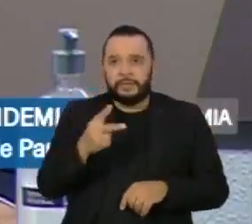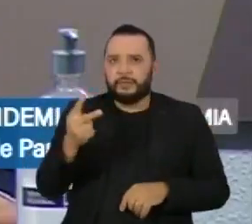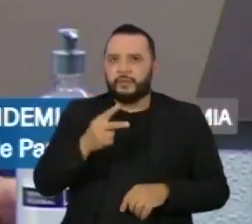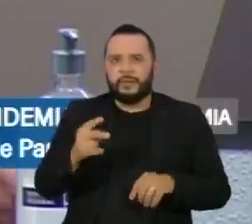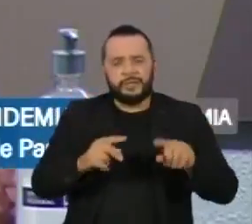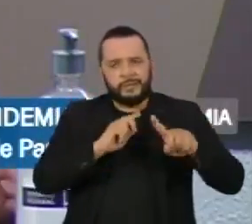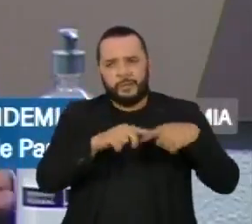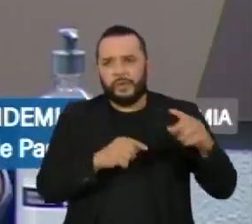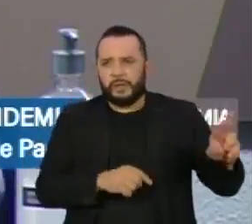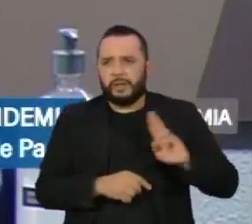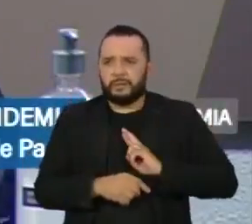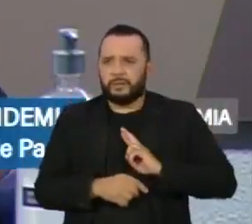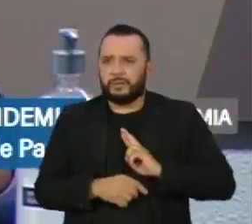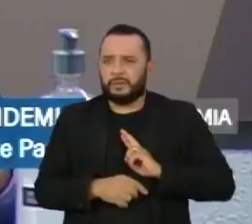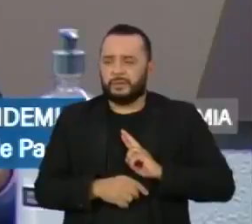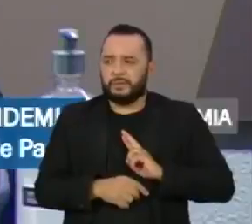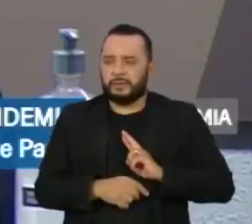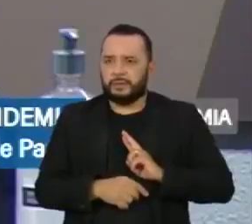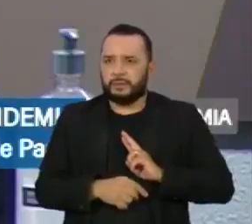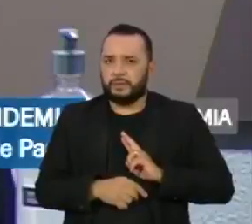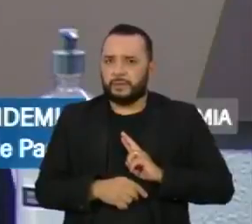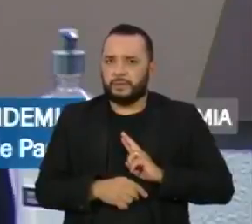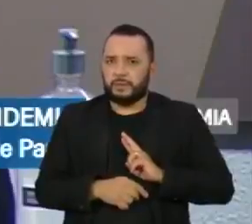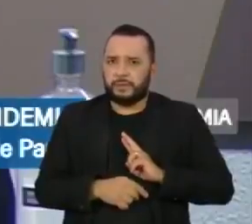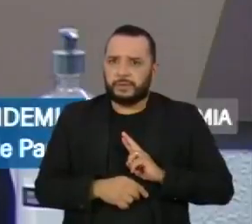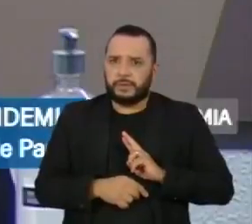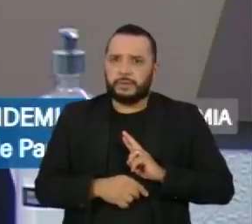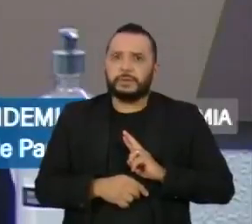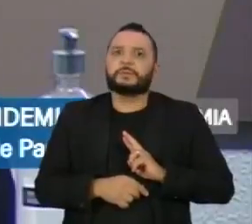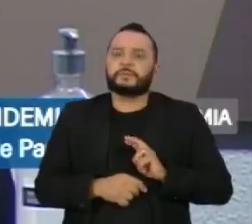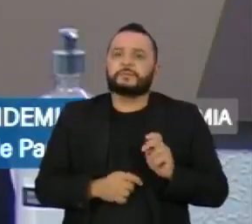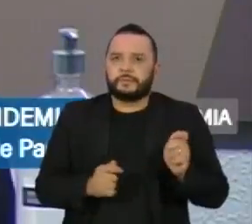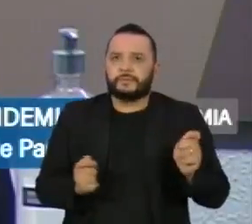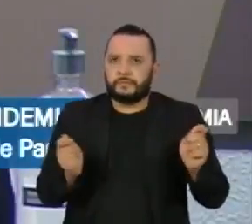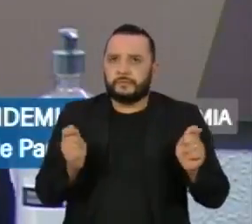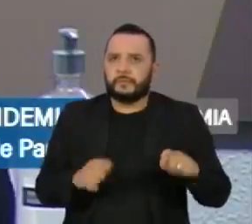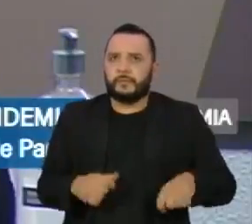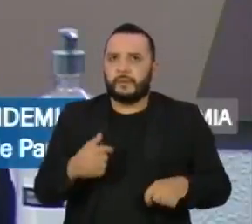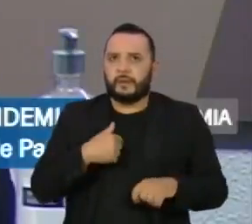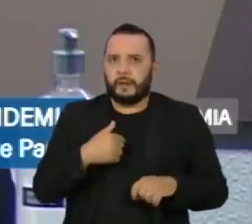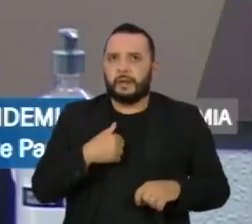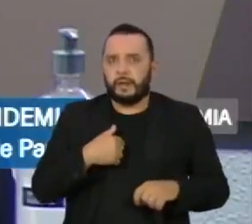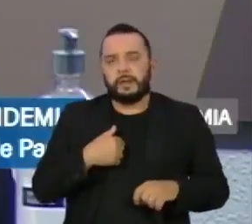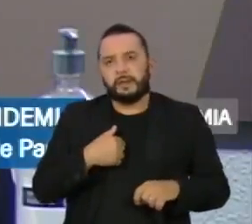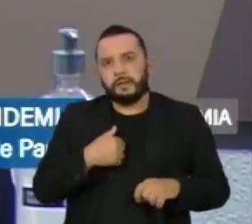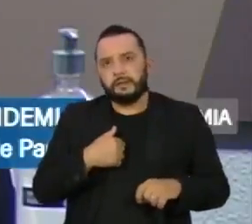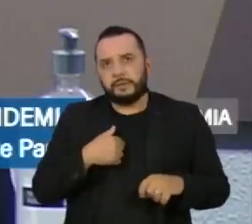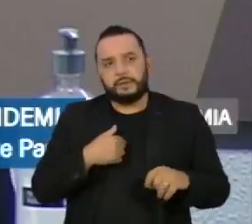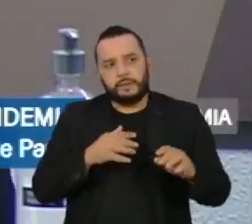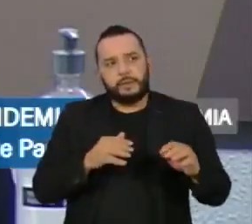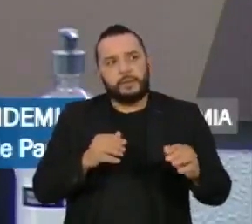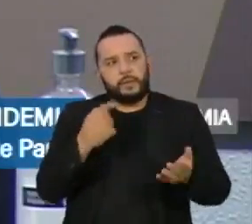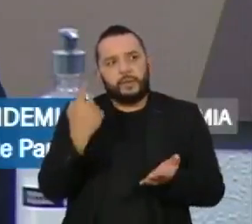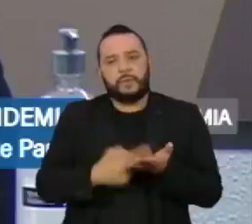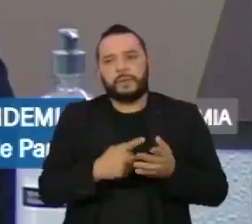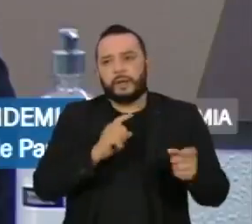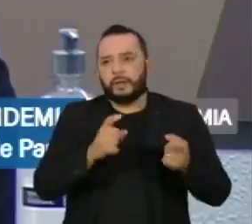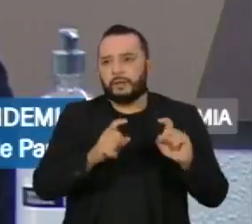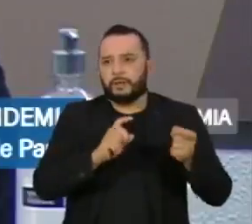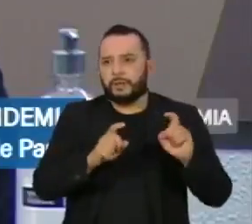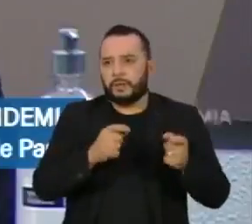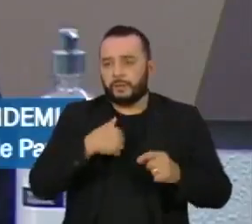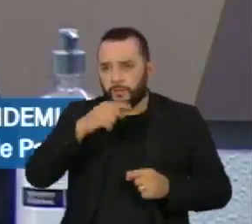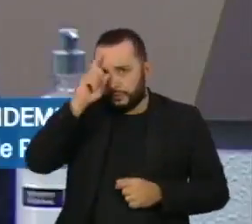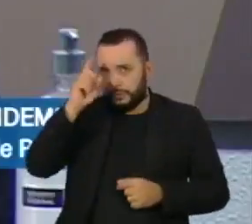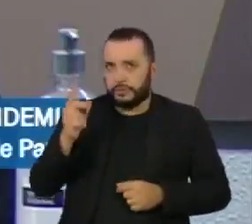respondidos para encaminhar essa demanda. E a reunião aconteceu dia